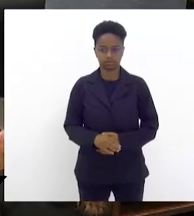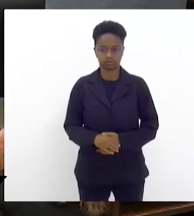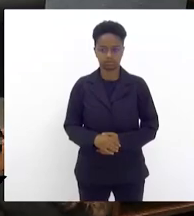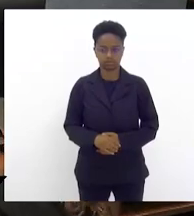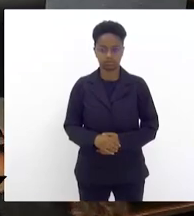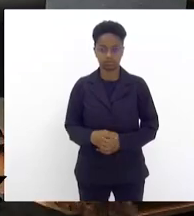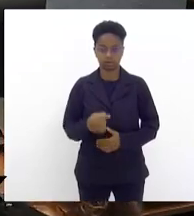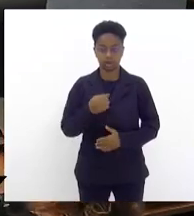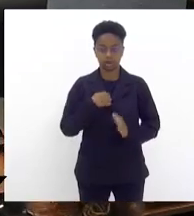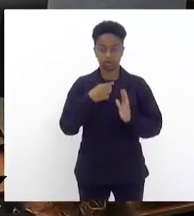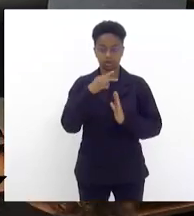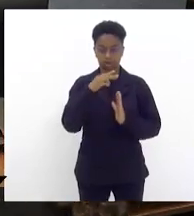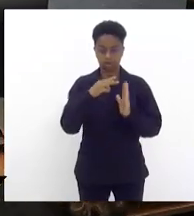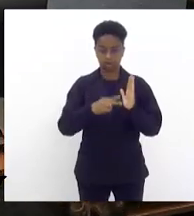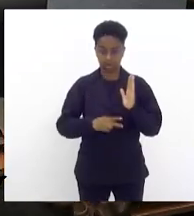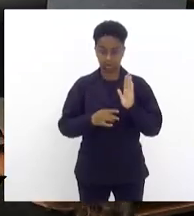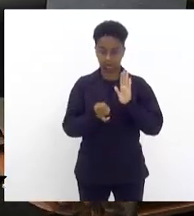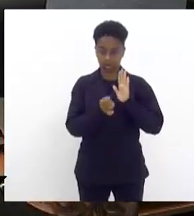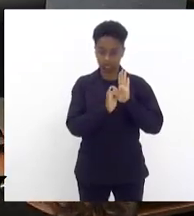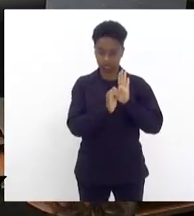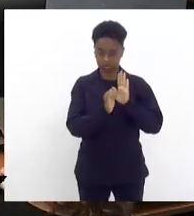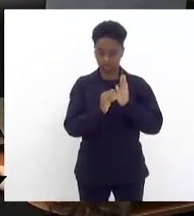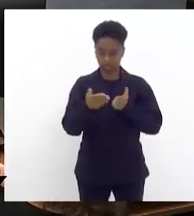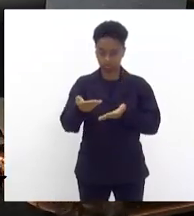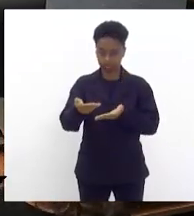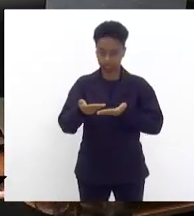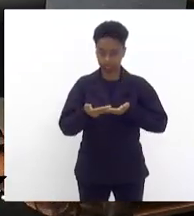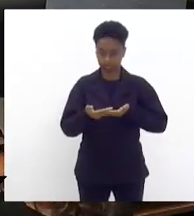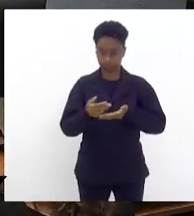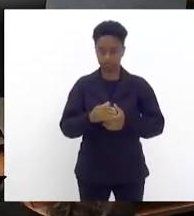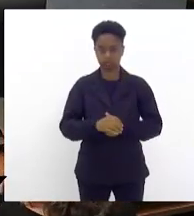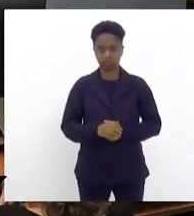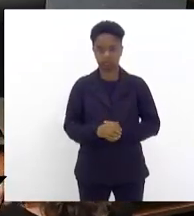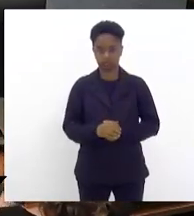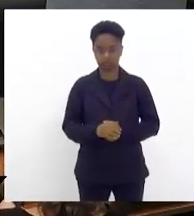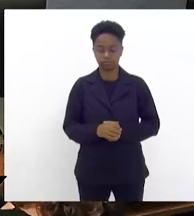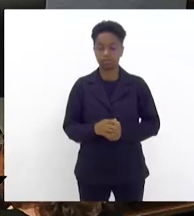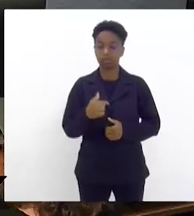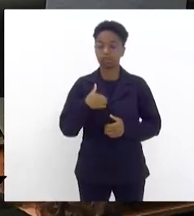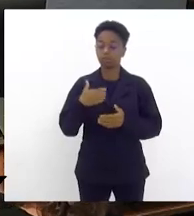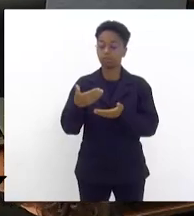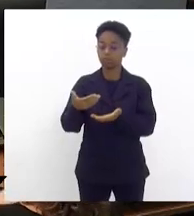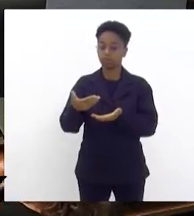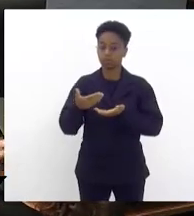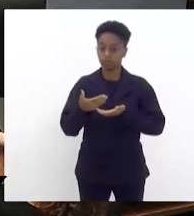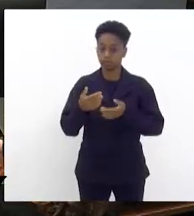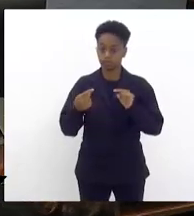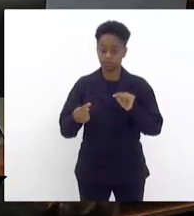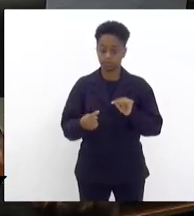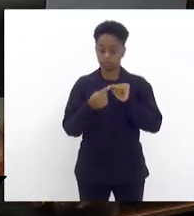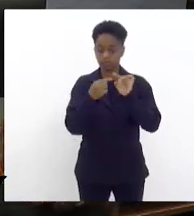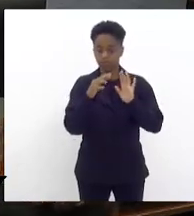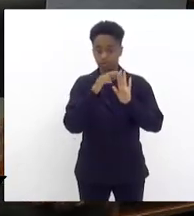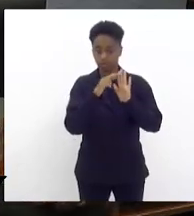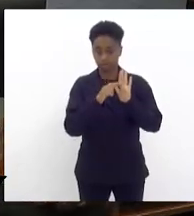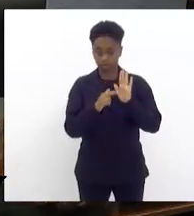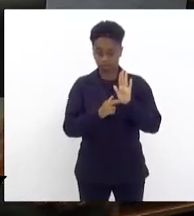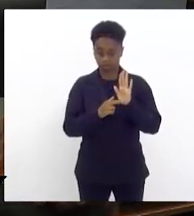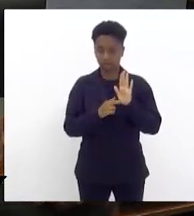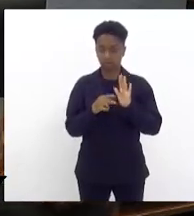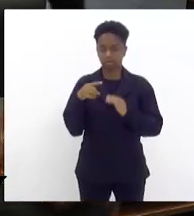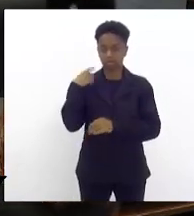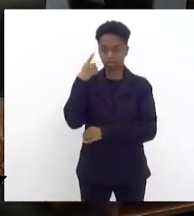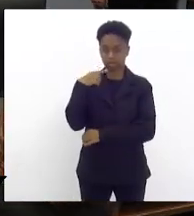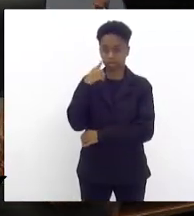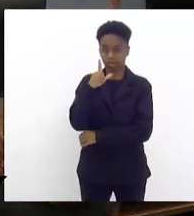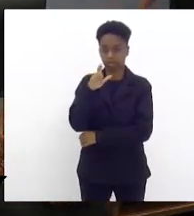Vou ler aqui o edital de convocação. Convoco, nos termos regimentais, aos senhores deputados